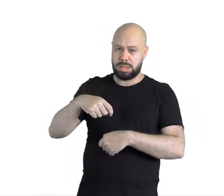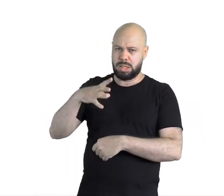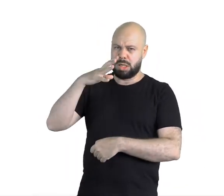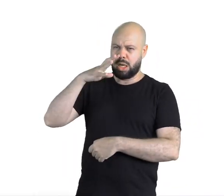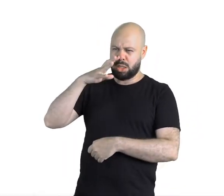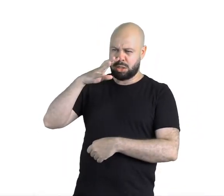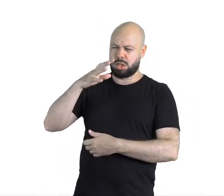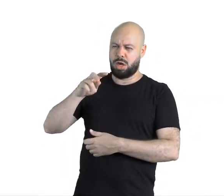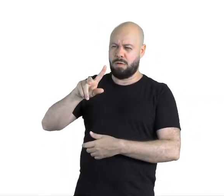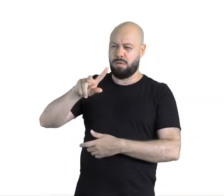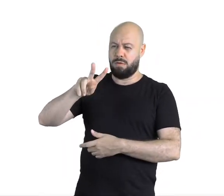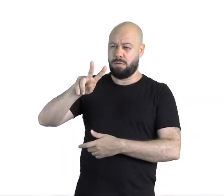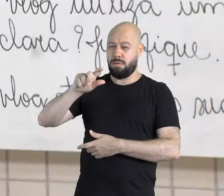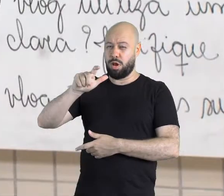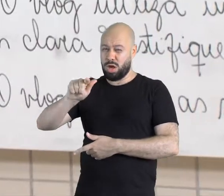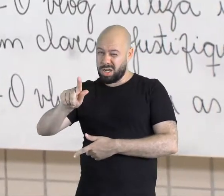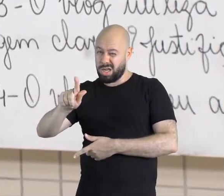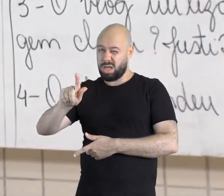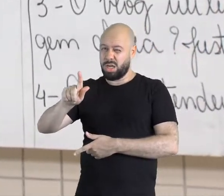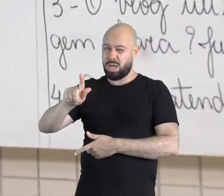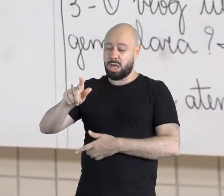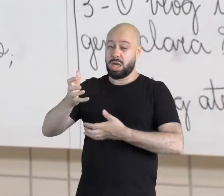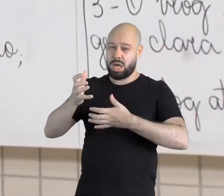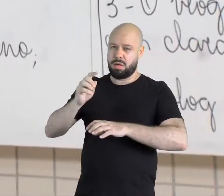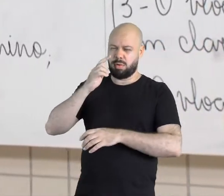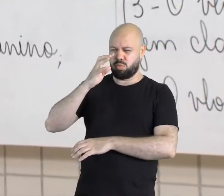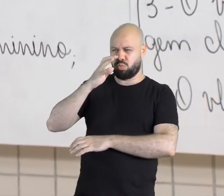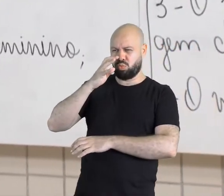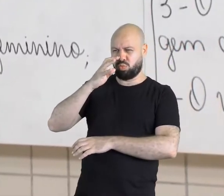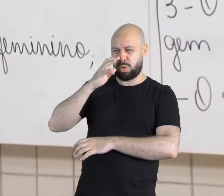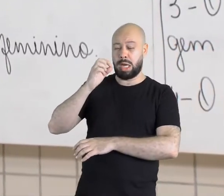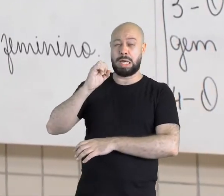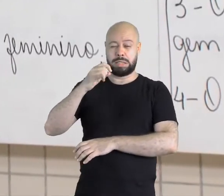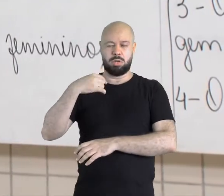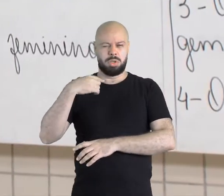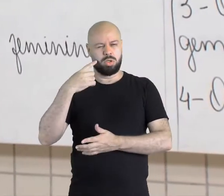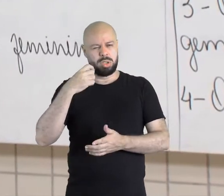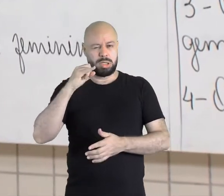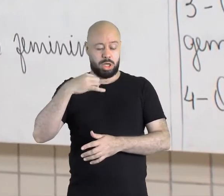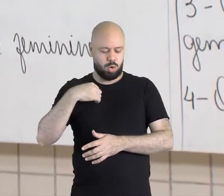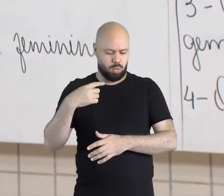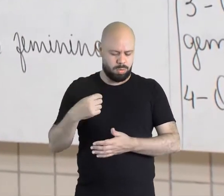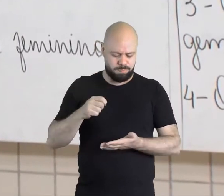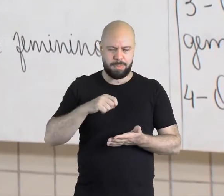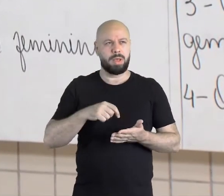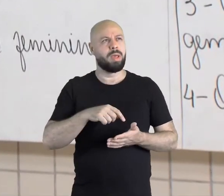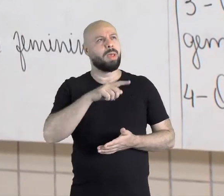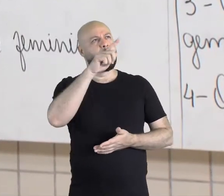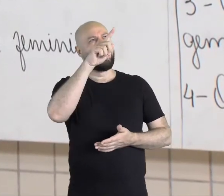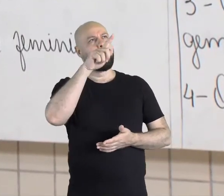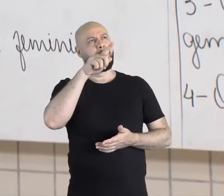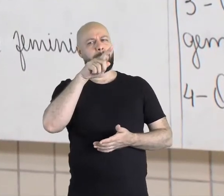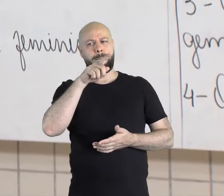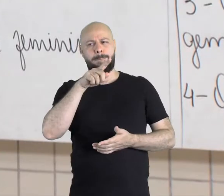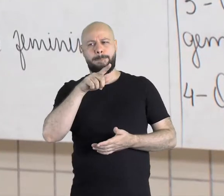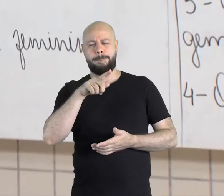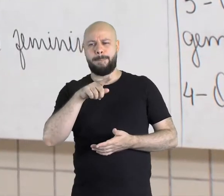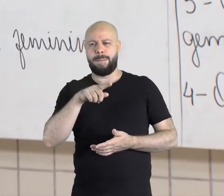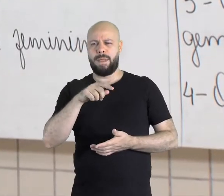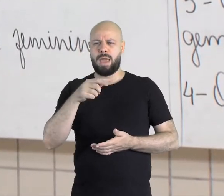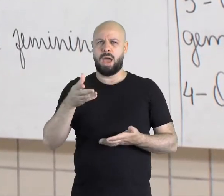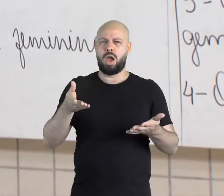como eu falei para vocês. Se eu fosse fazer, deixa eu ver qual que eu escolheria. Nesse momento da minha